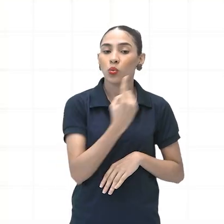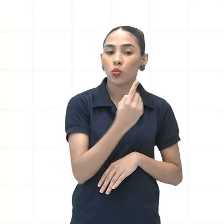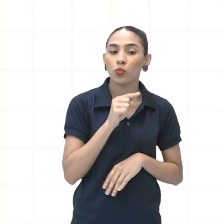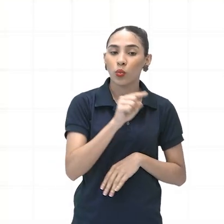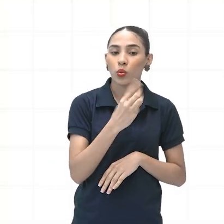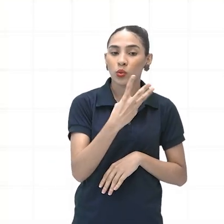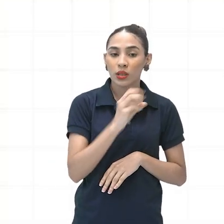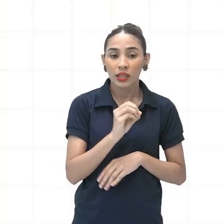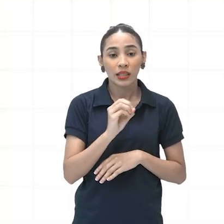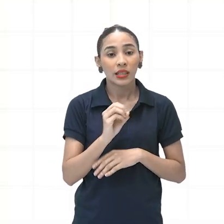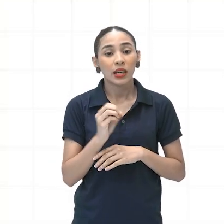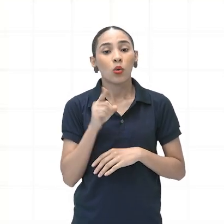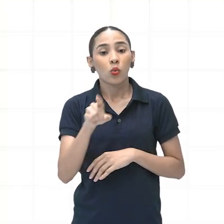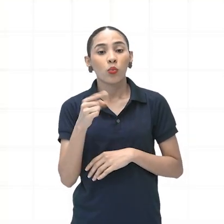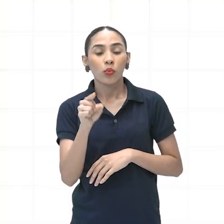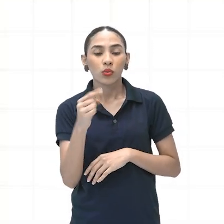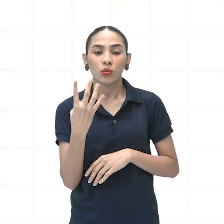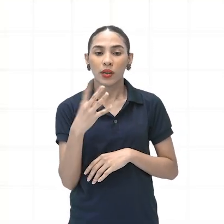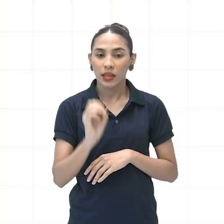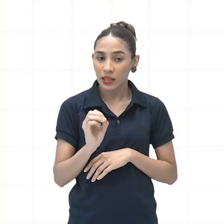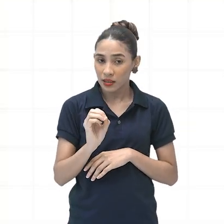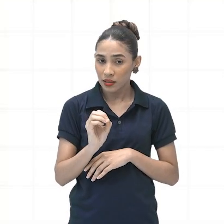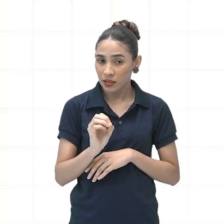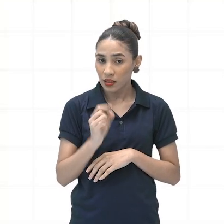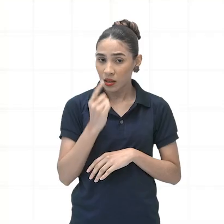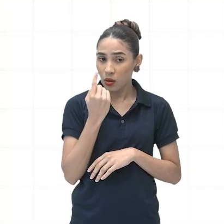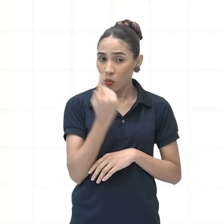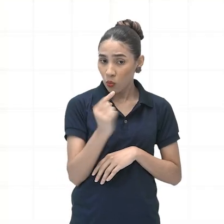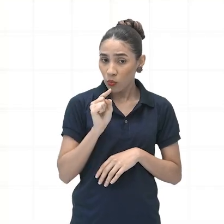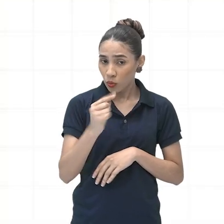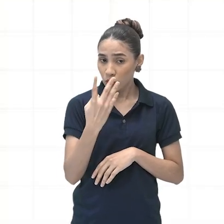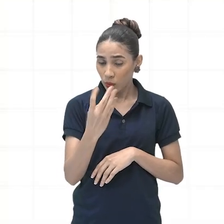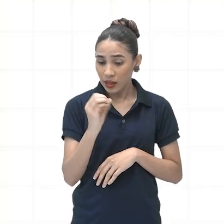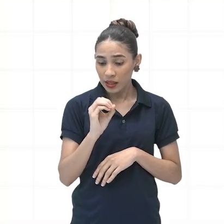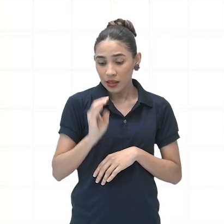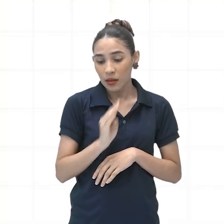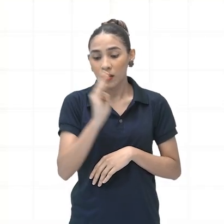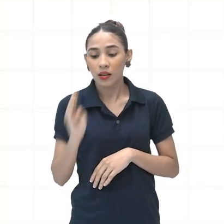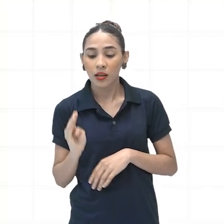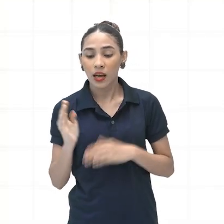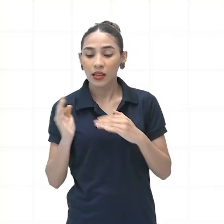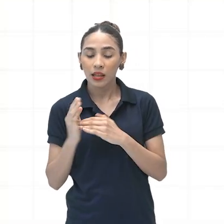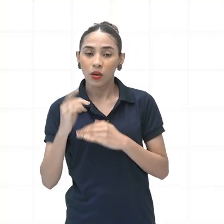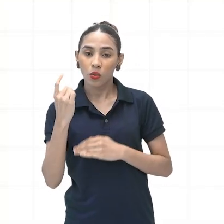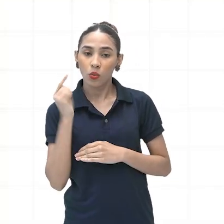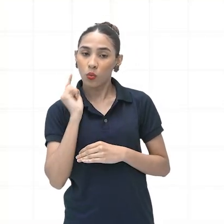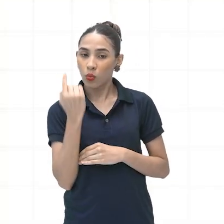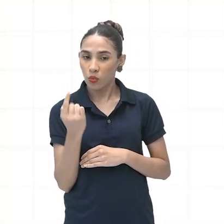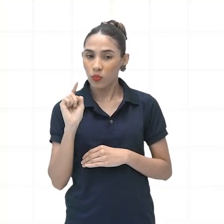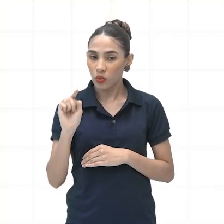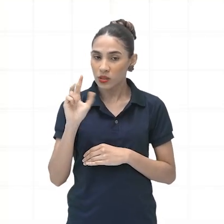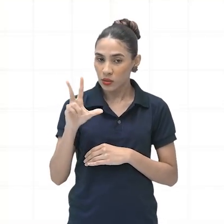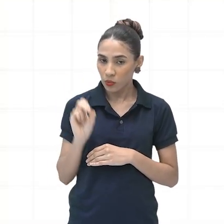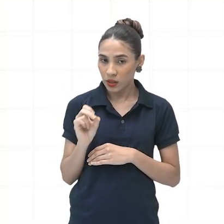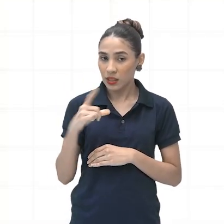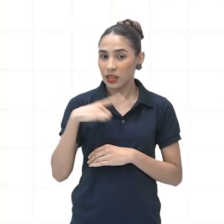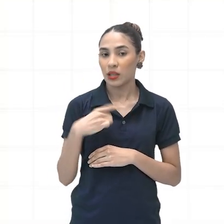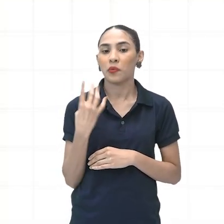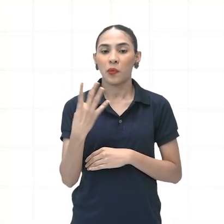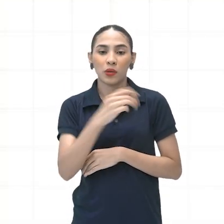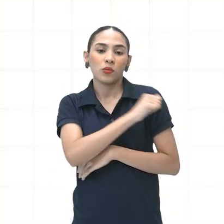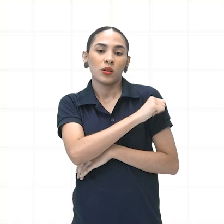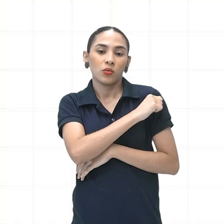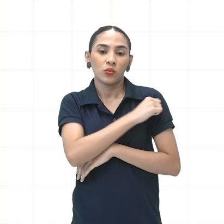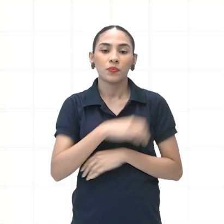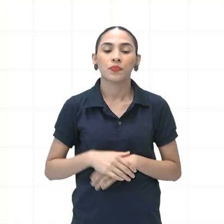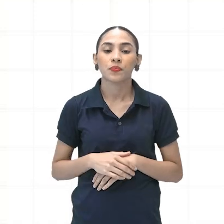e 1,40. Passou de 1,40 até 1,50, eu tenho quantos alunos? 4